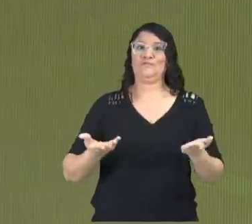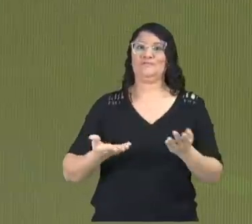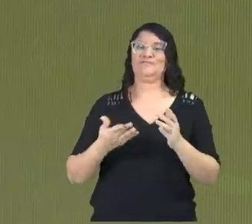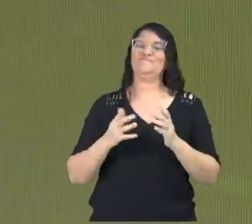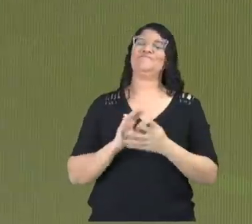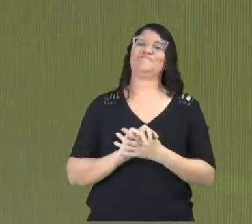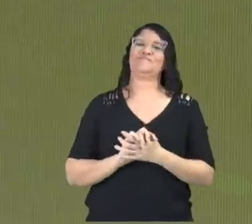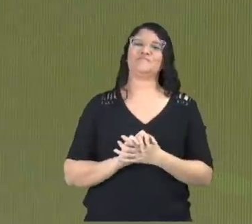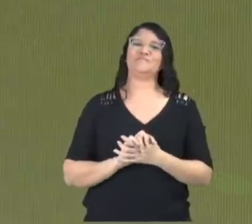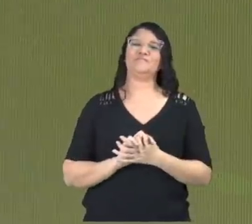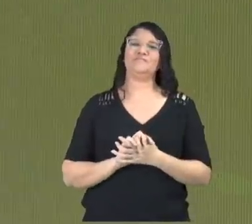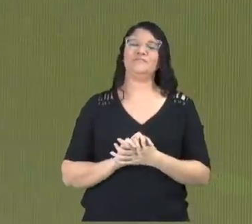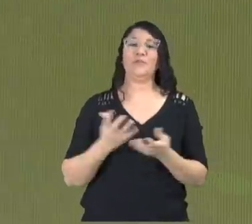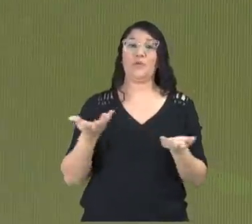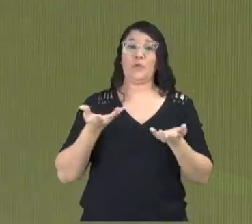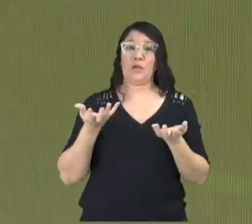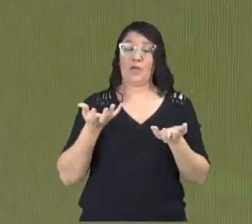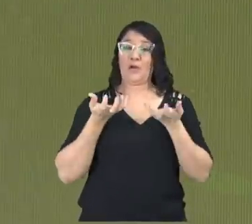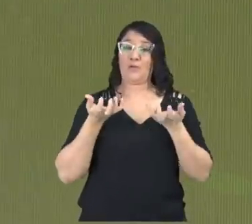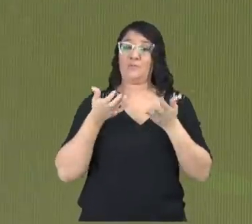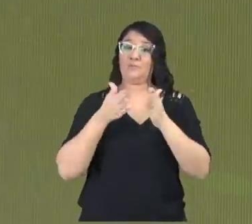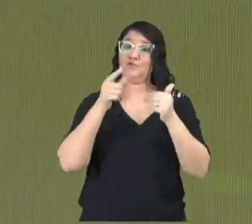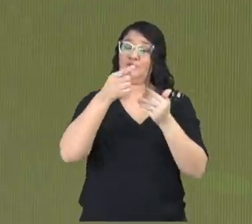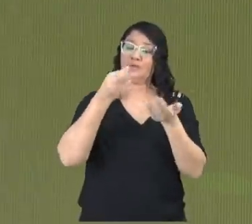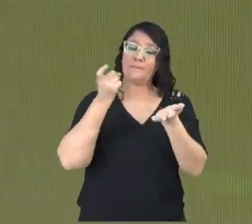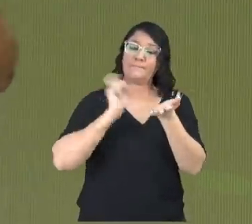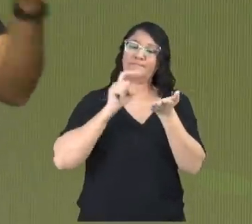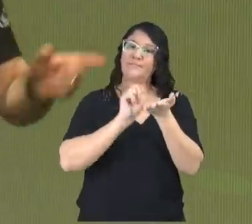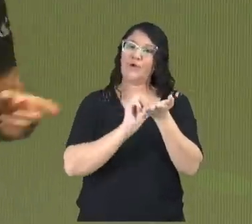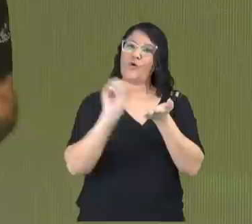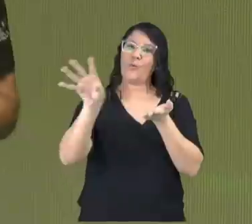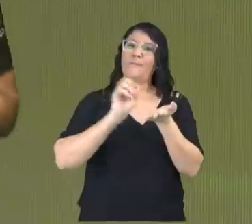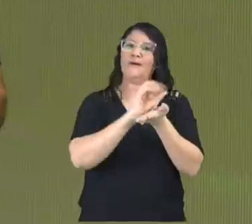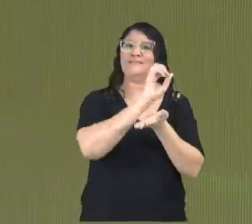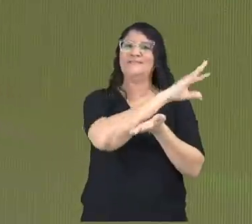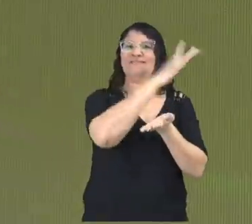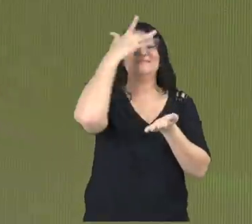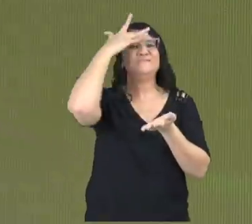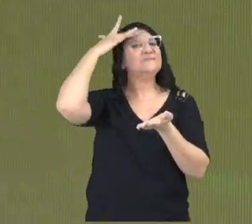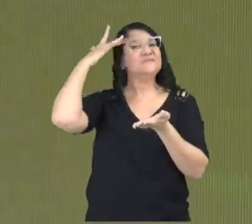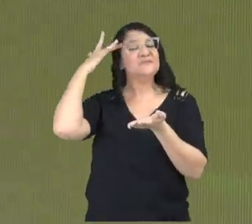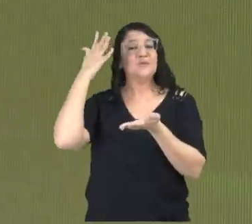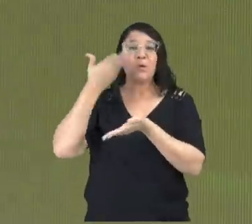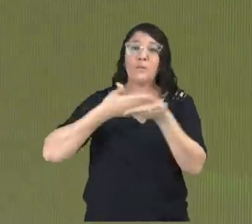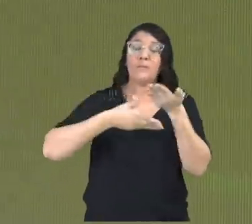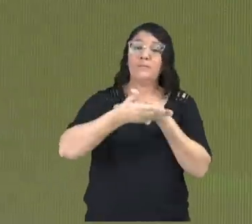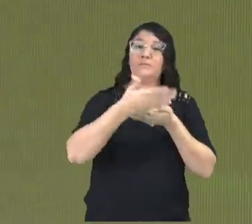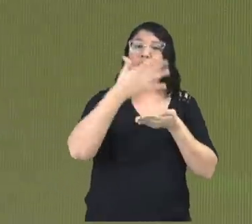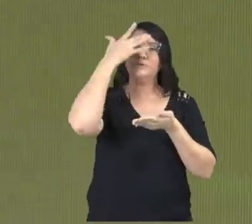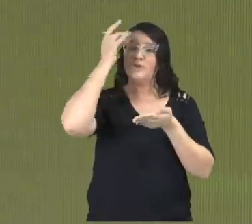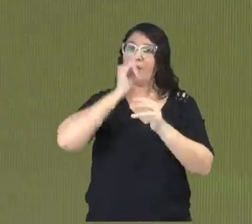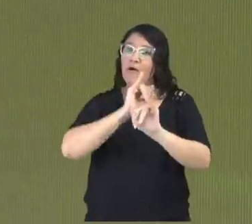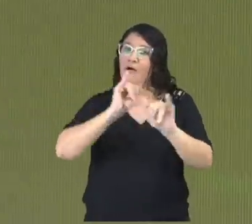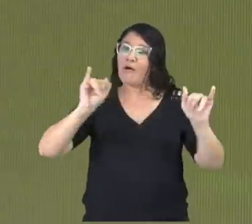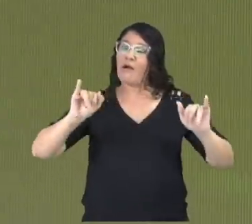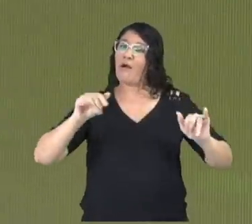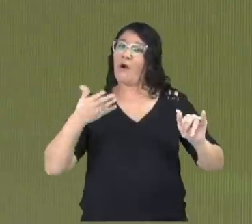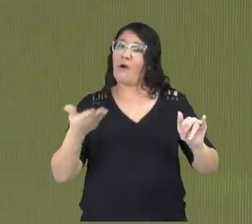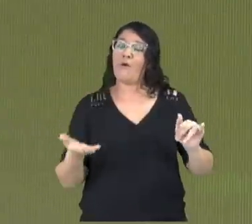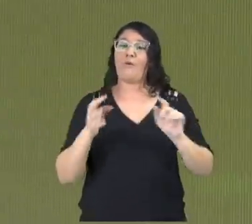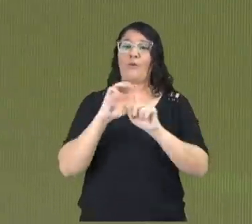para que você compartilhe, tá? Isso agora, com quem está em casa, você compartilhe, olha... O culto de